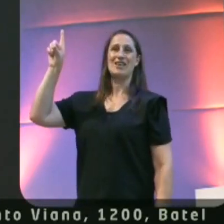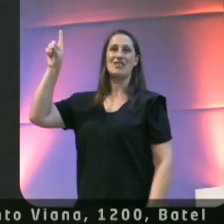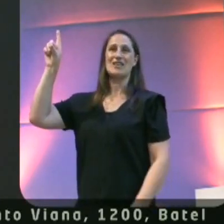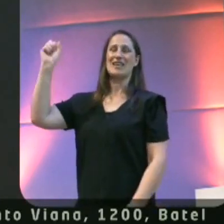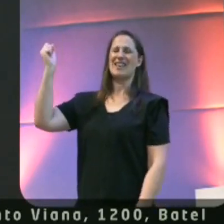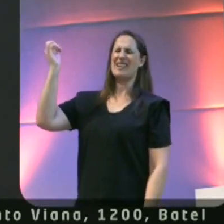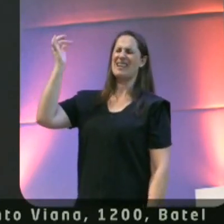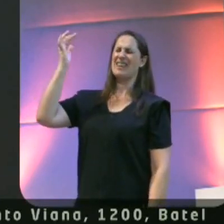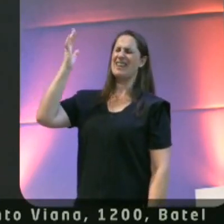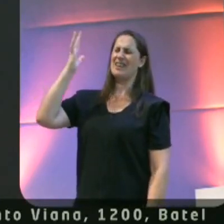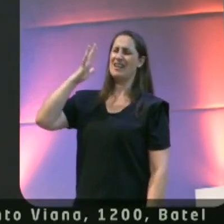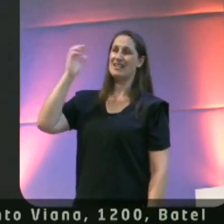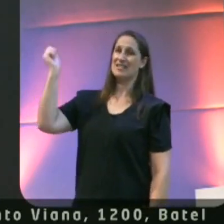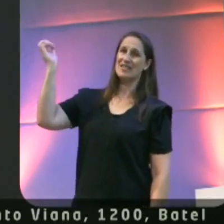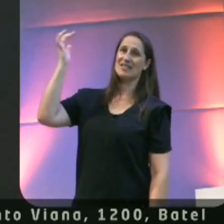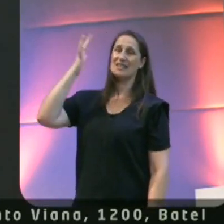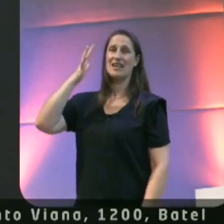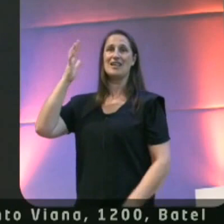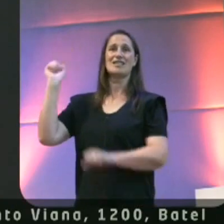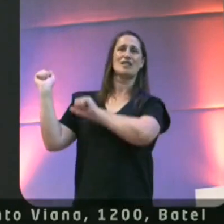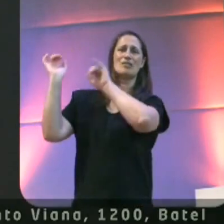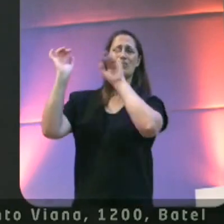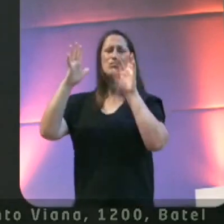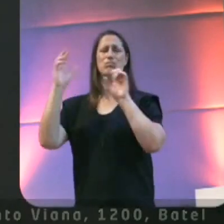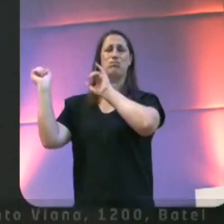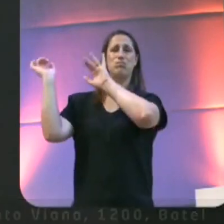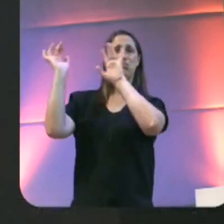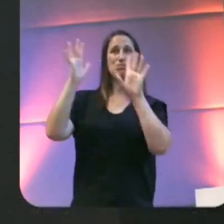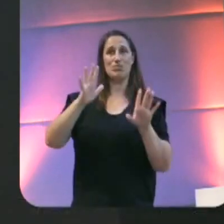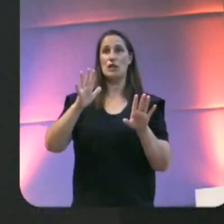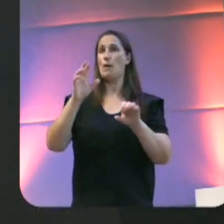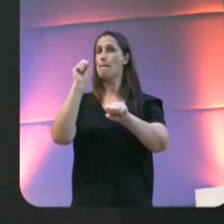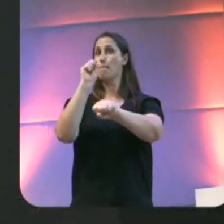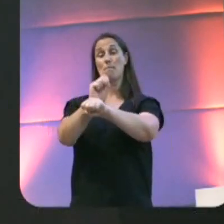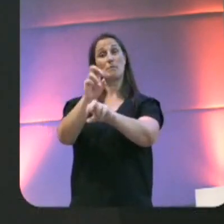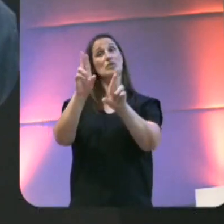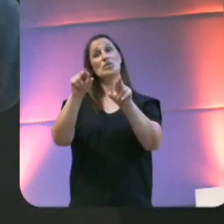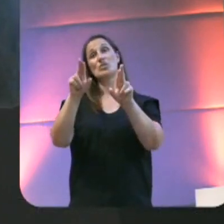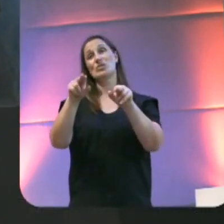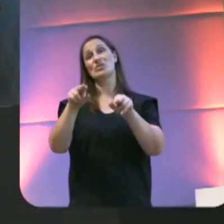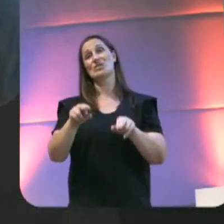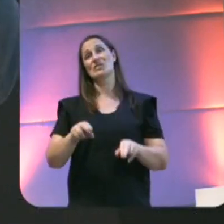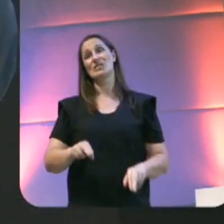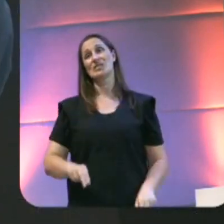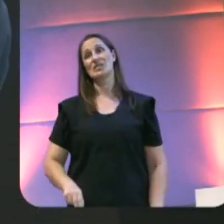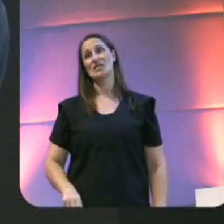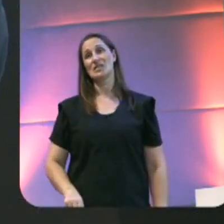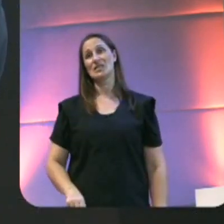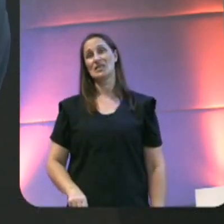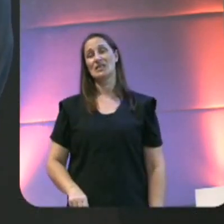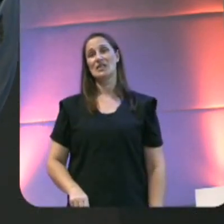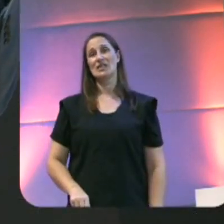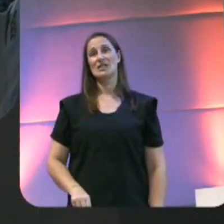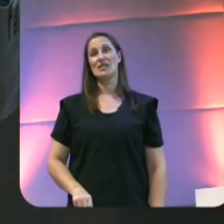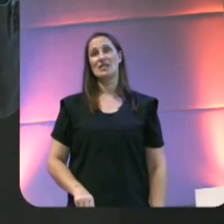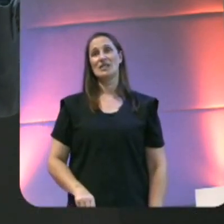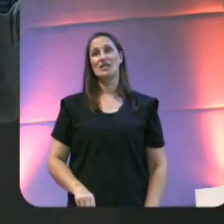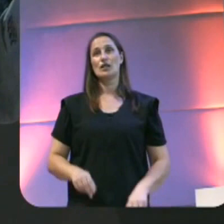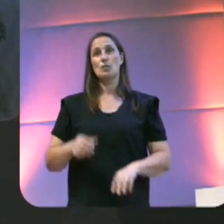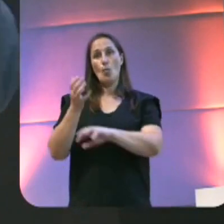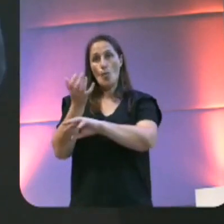graça para derramar-se sobre a nossa vida. Você não tem como esgotar o Senhor, porque